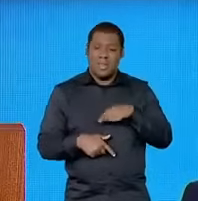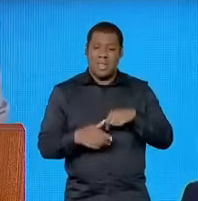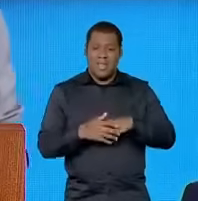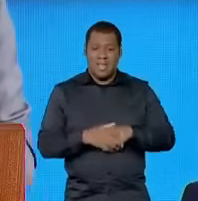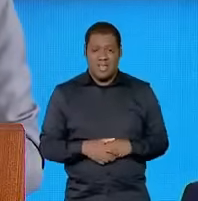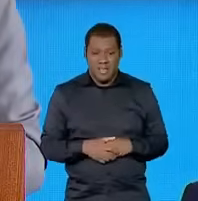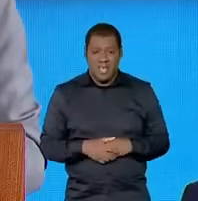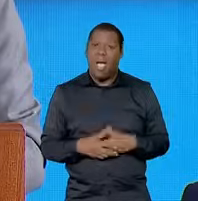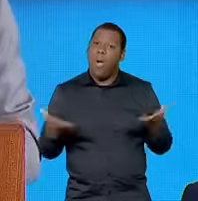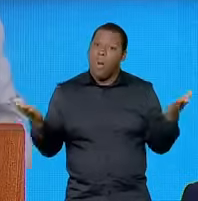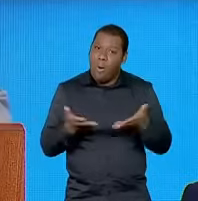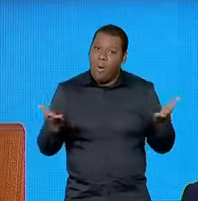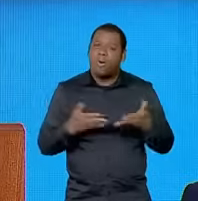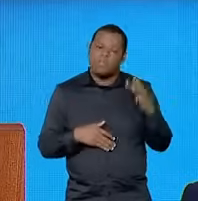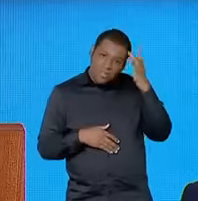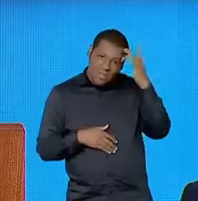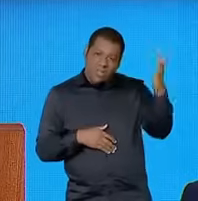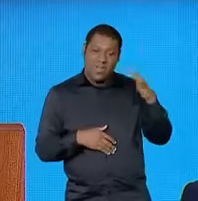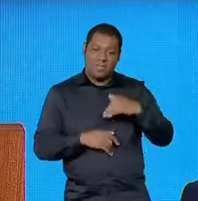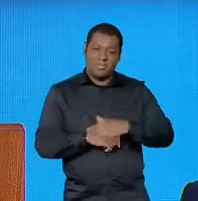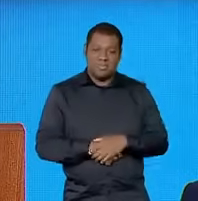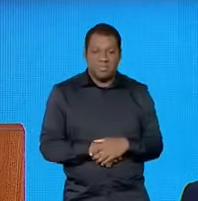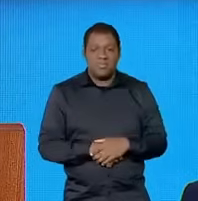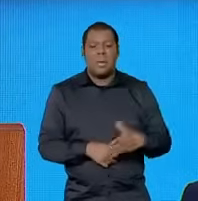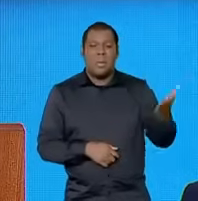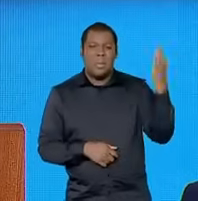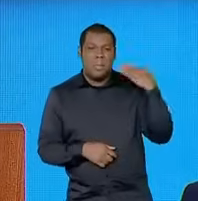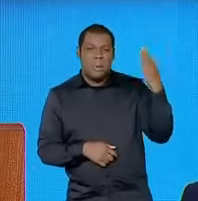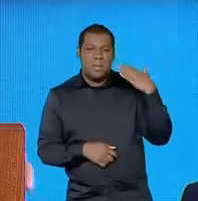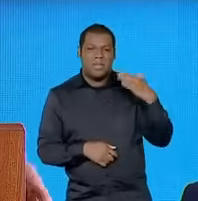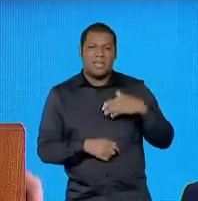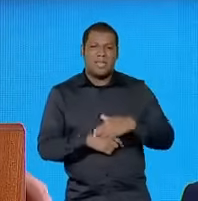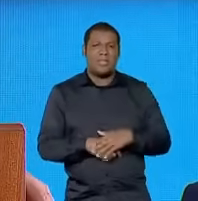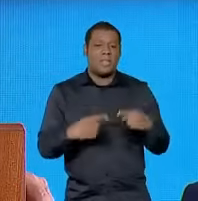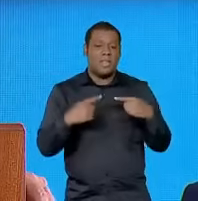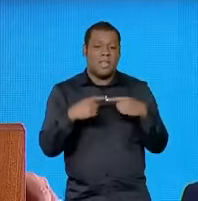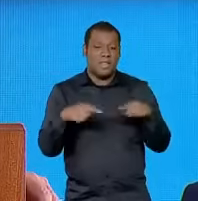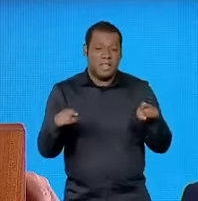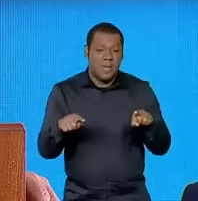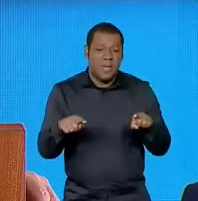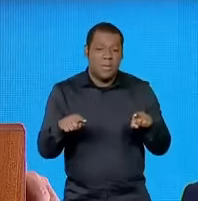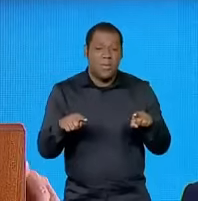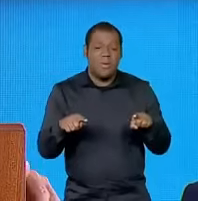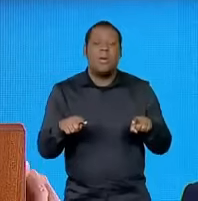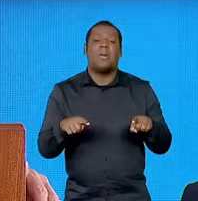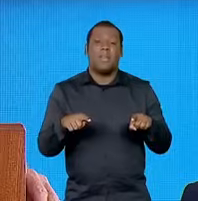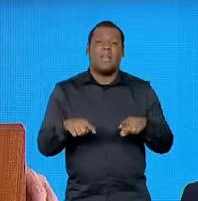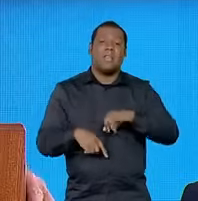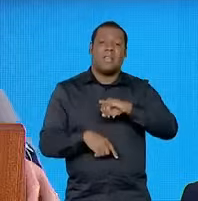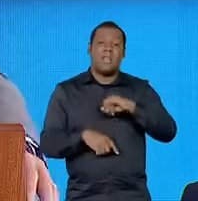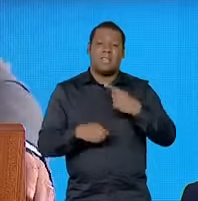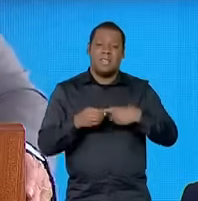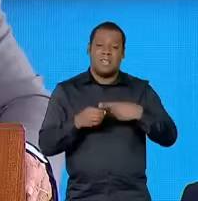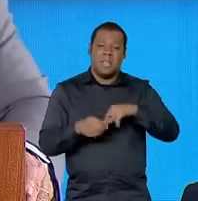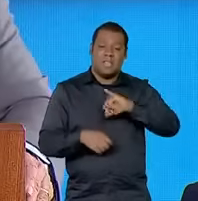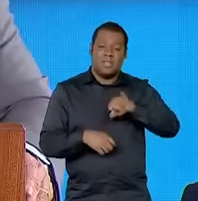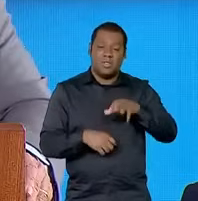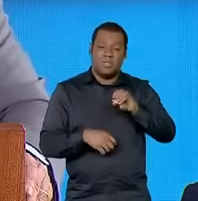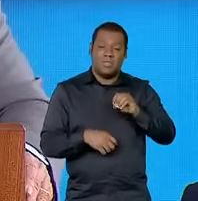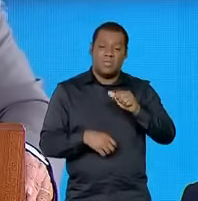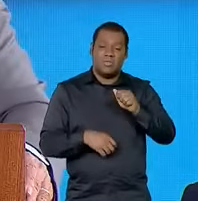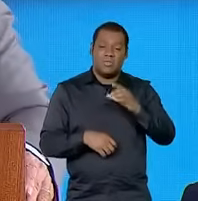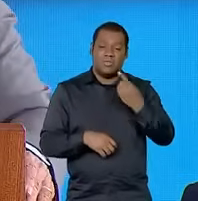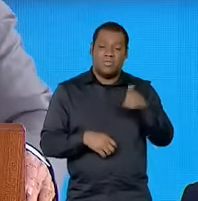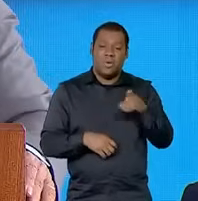que é hoje. Eu fui inaugurar umas casas na cidade de João Molevar, de Minas Gerais. A minha